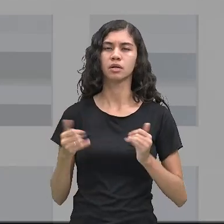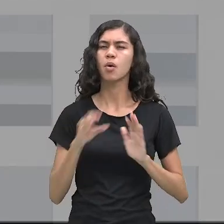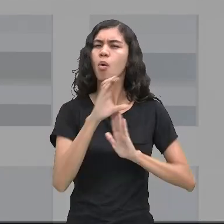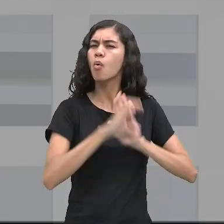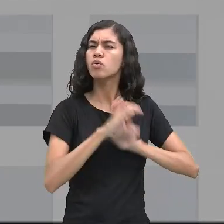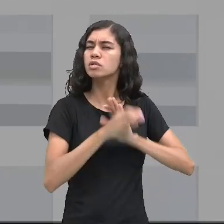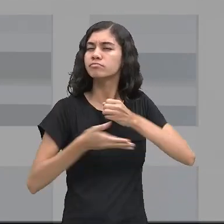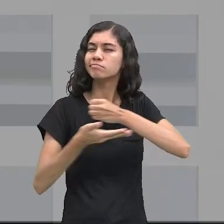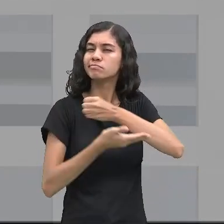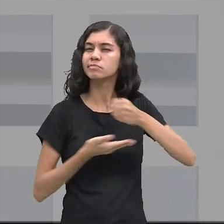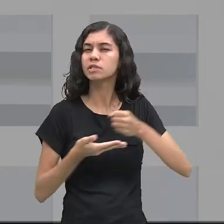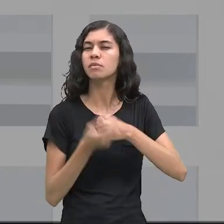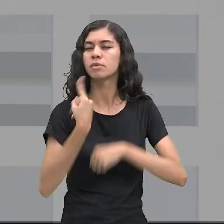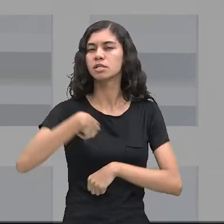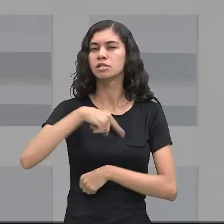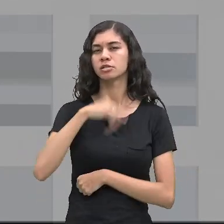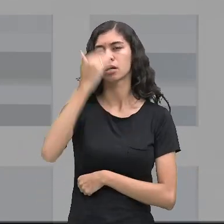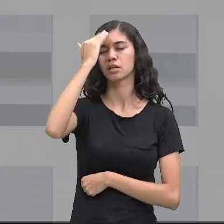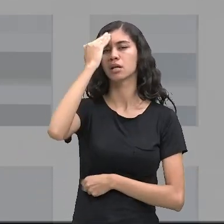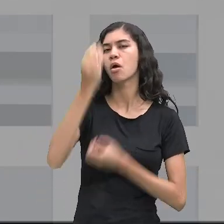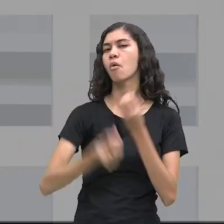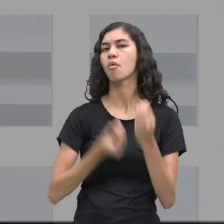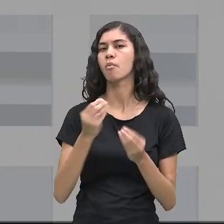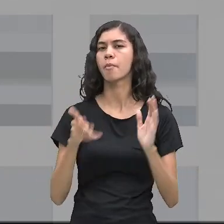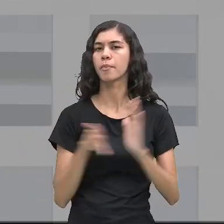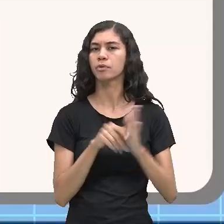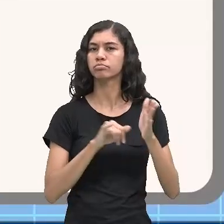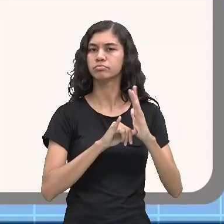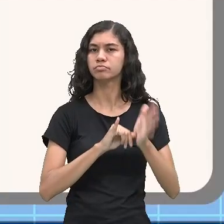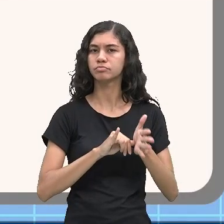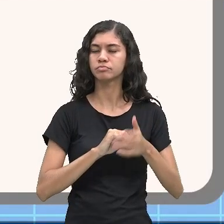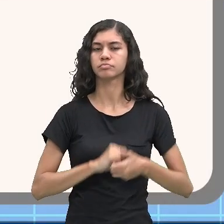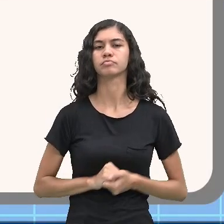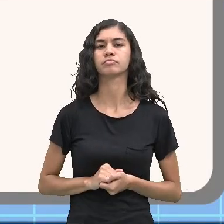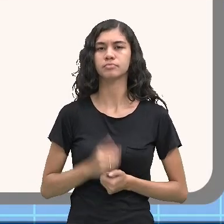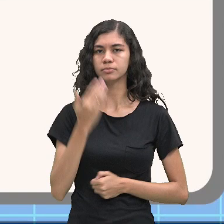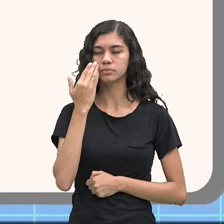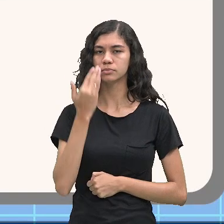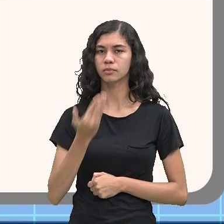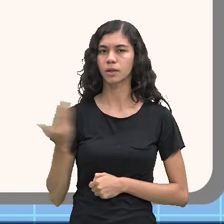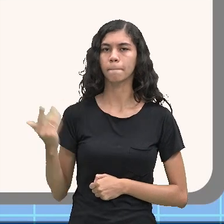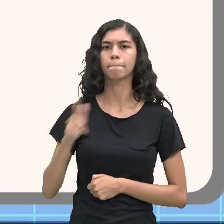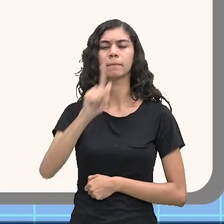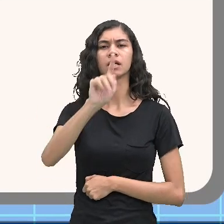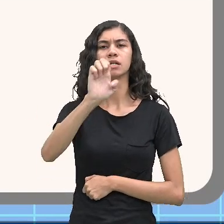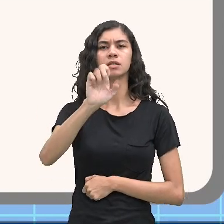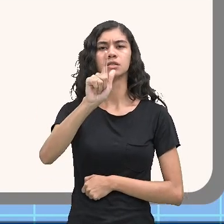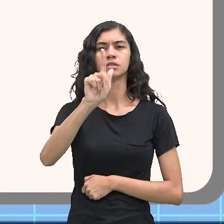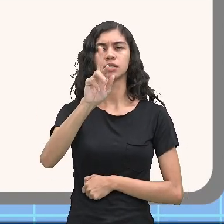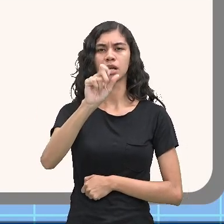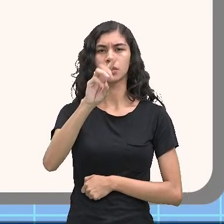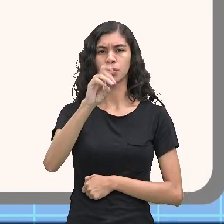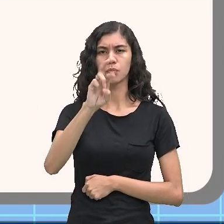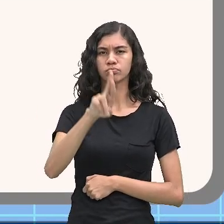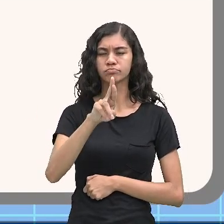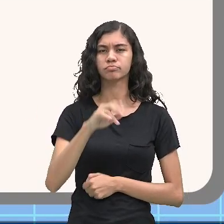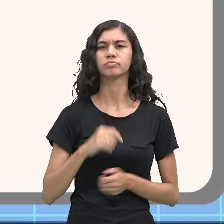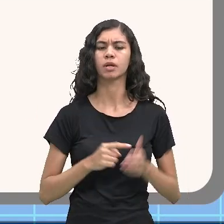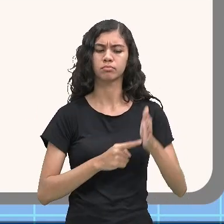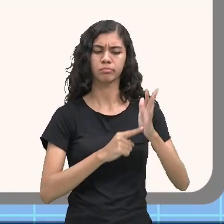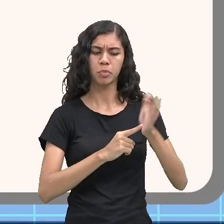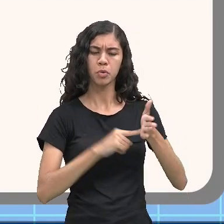bem legal aí de geradores elétricos. Então vamos lá, olha só. Gerador é o aparelho que